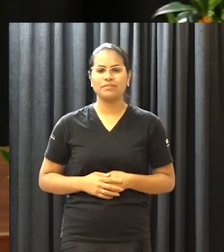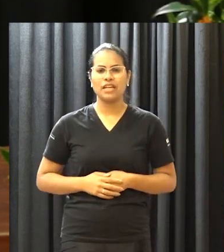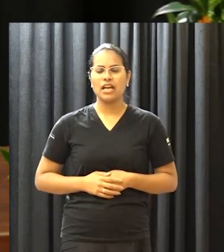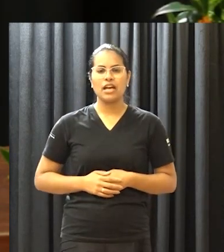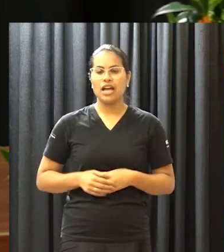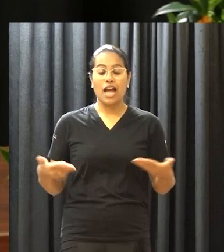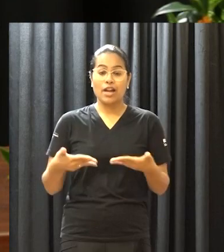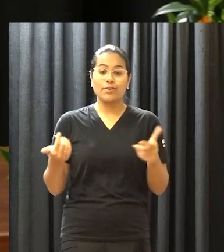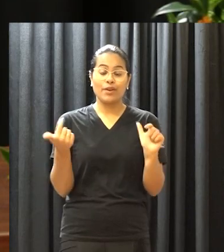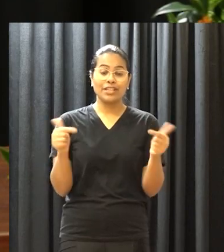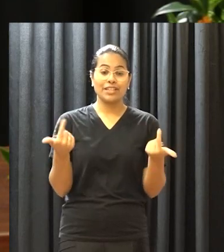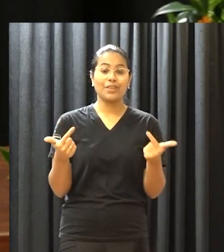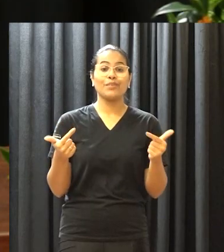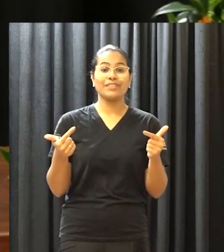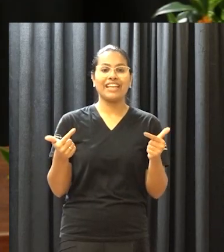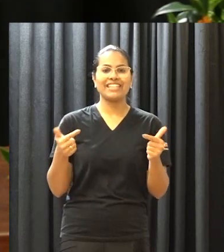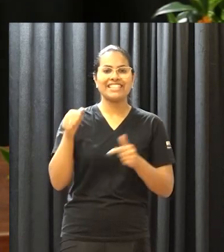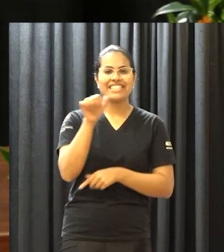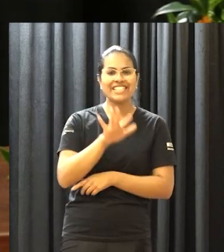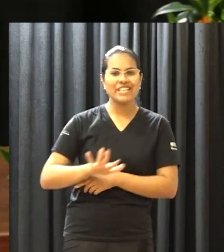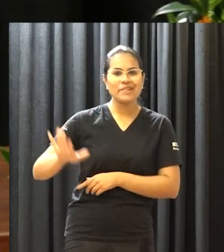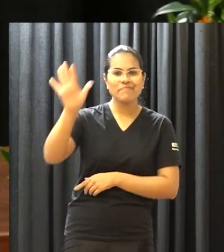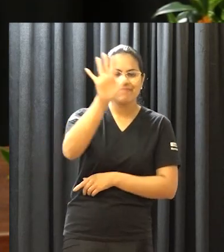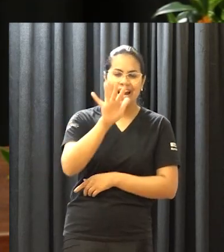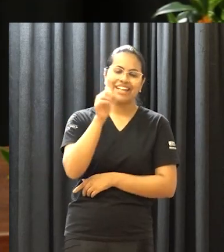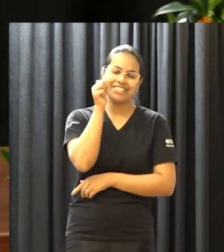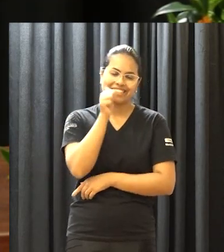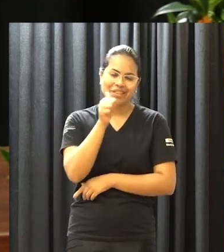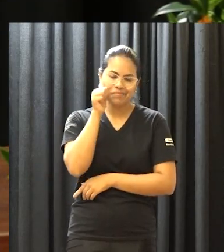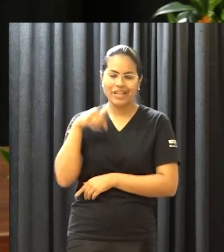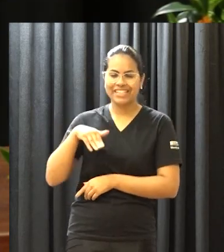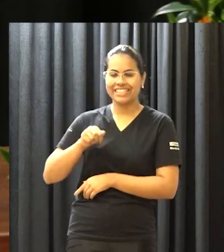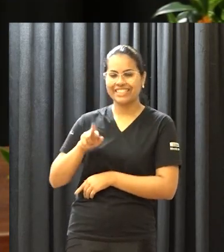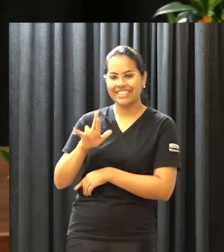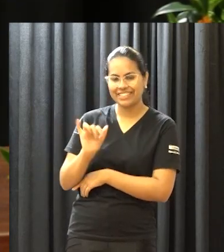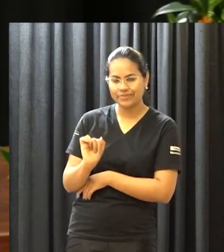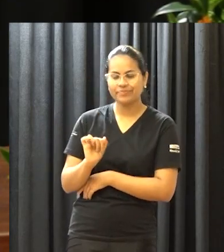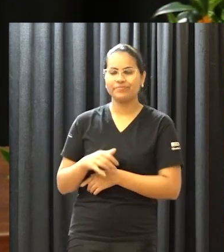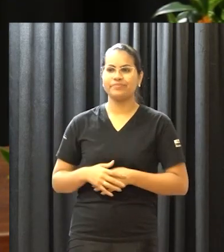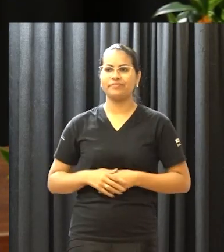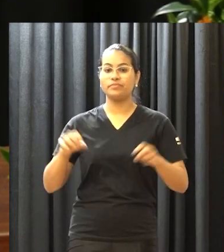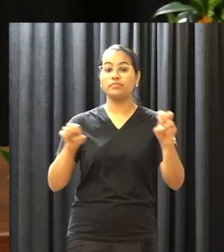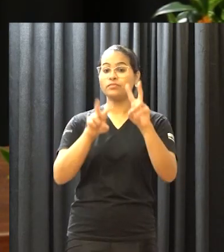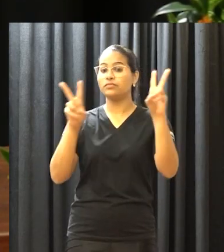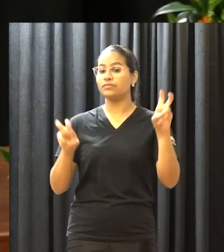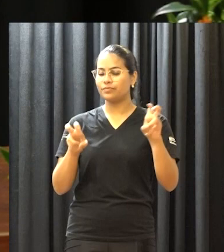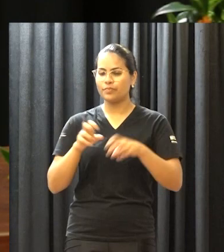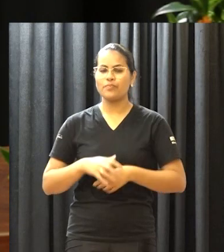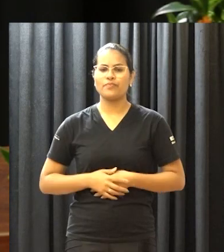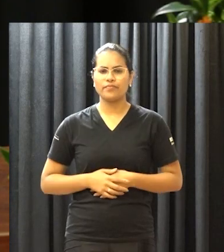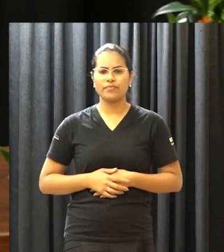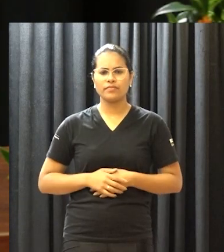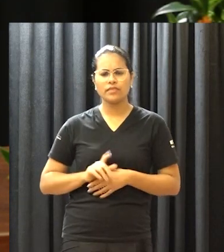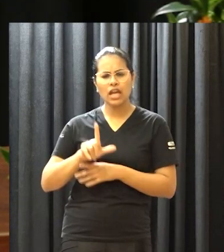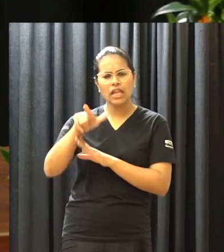Maria, só um quadro de diálogo com a marca d'água do grupo no fundo, e abre aspas. Depois que eu fiquei velha,